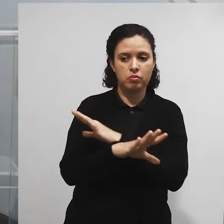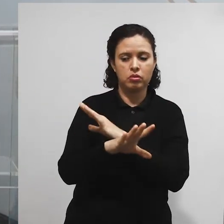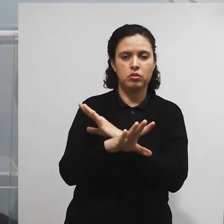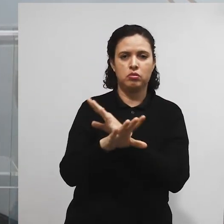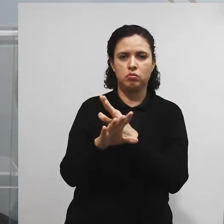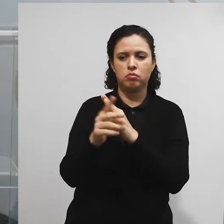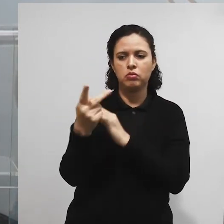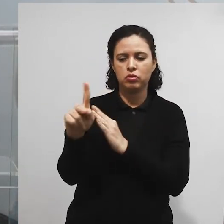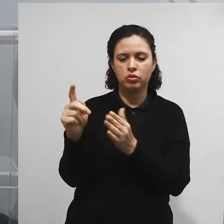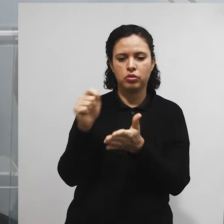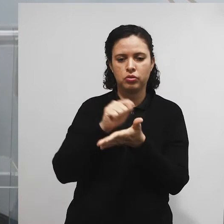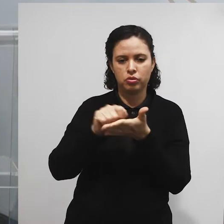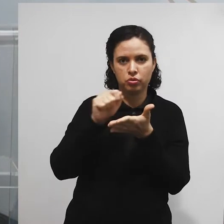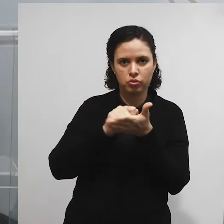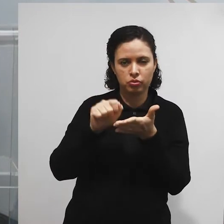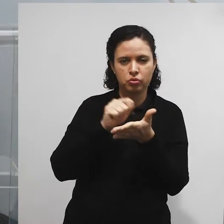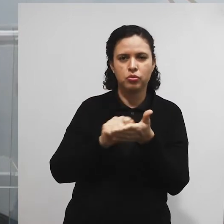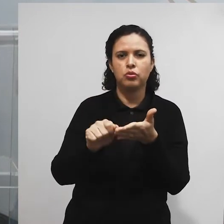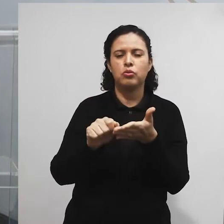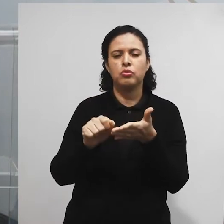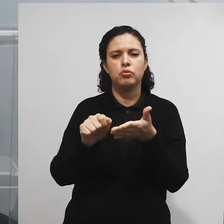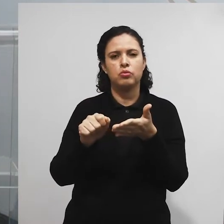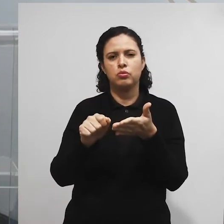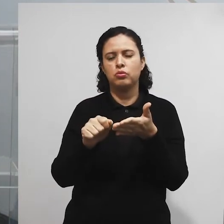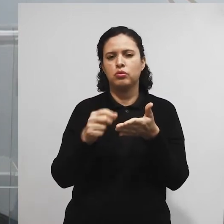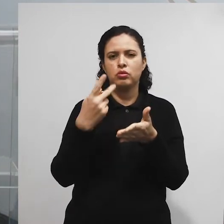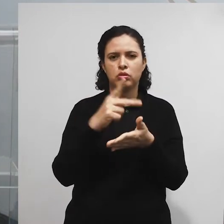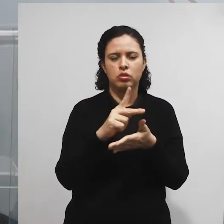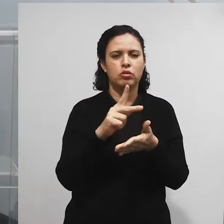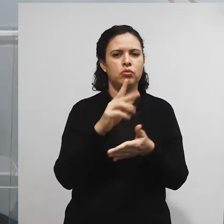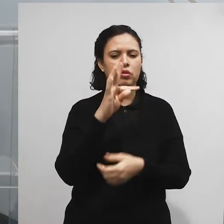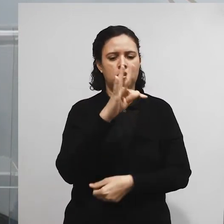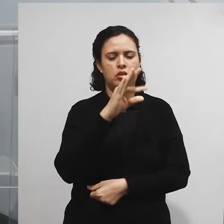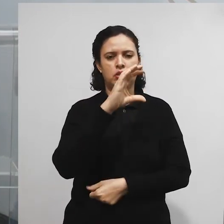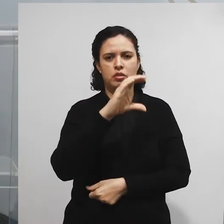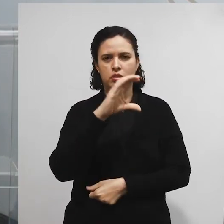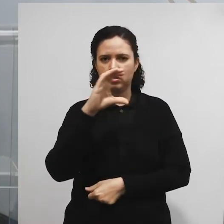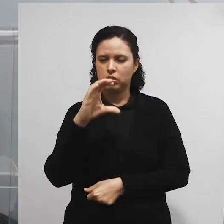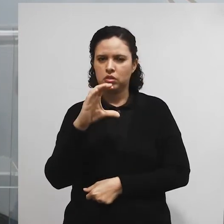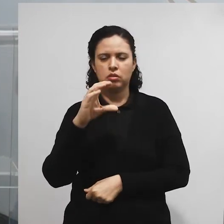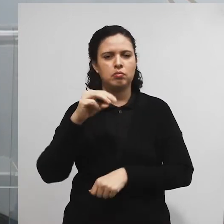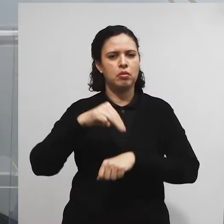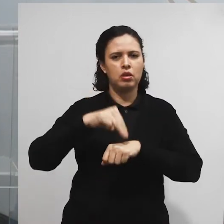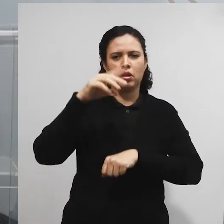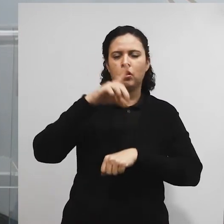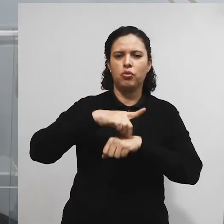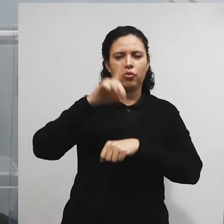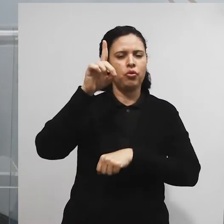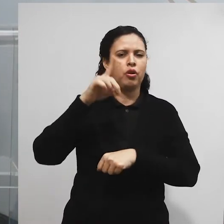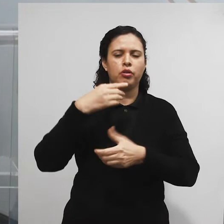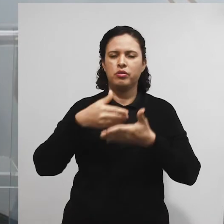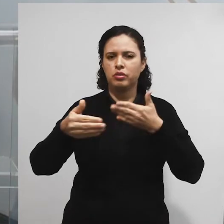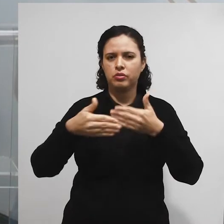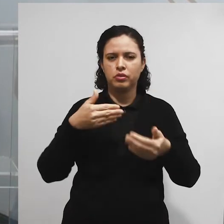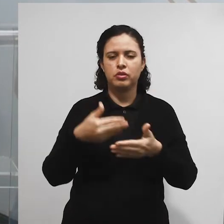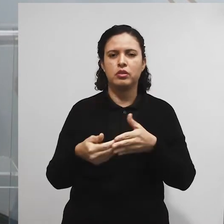e que escreve a sua monografia, o seu mestrado, o seu doutorado ou o seu estudo sobre aquele grupo, é como